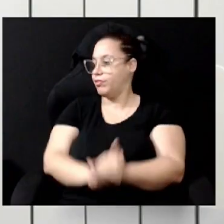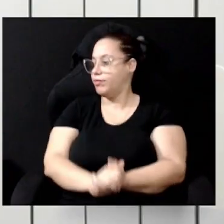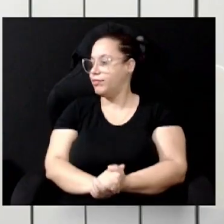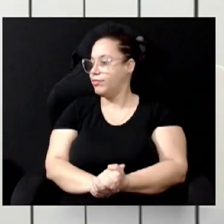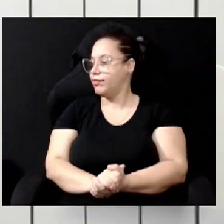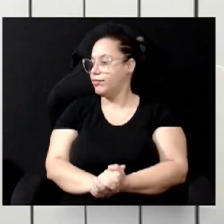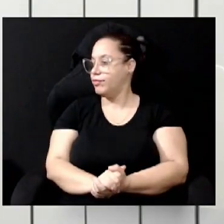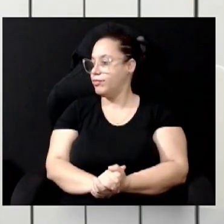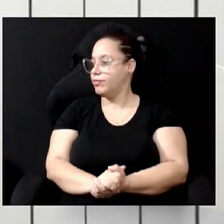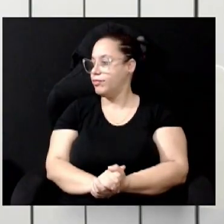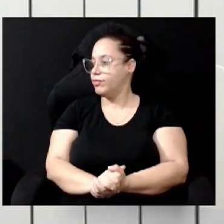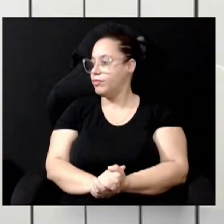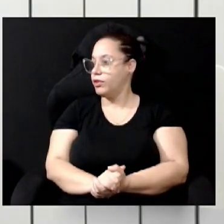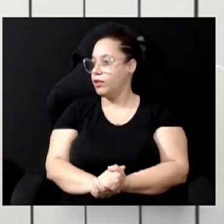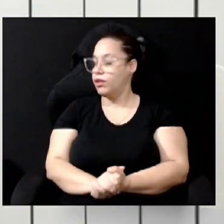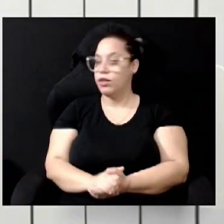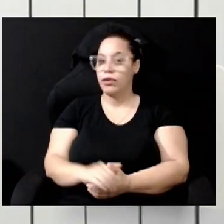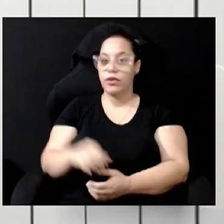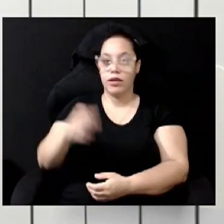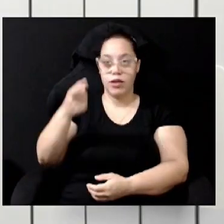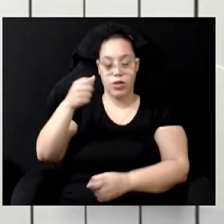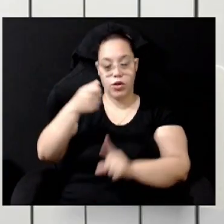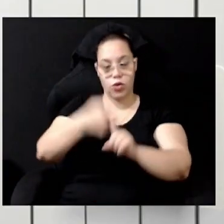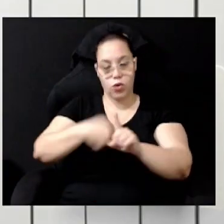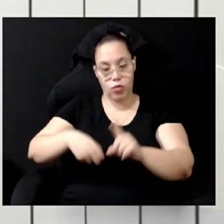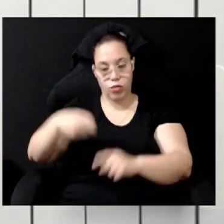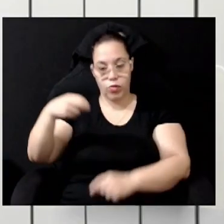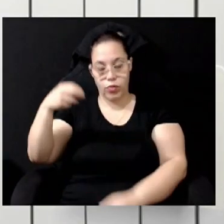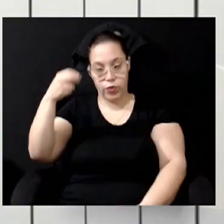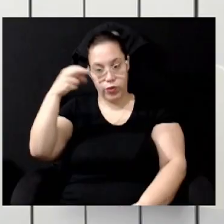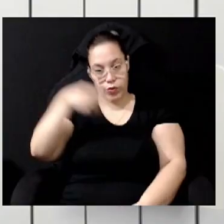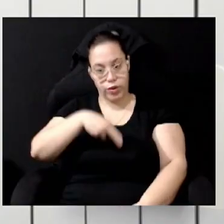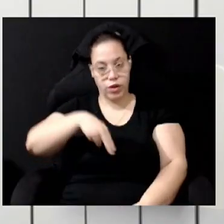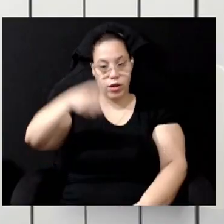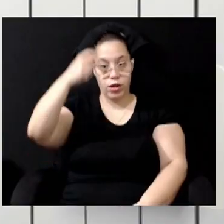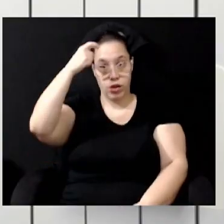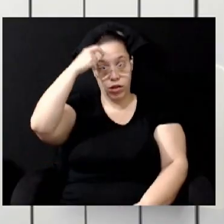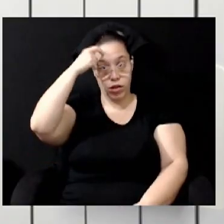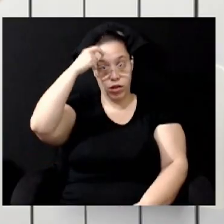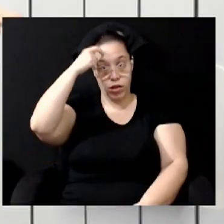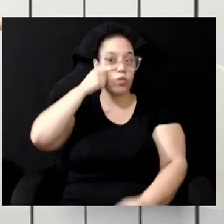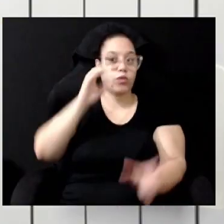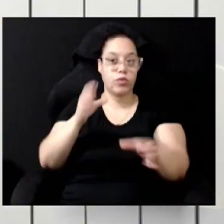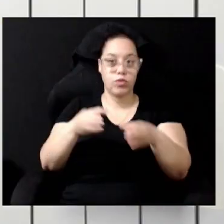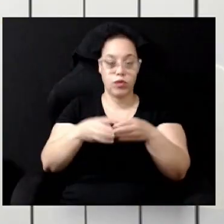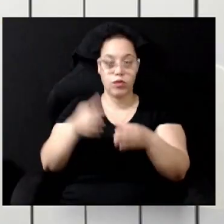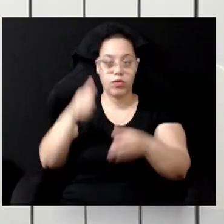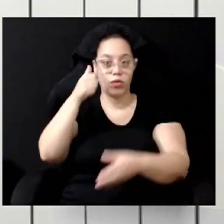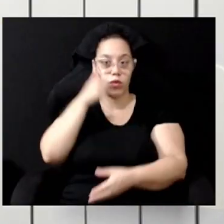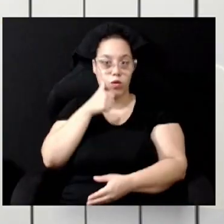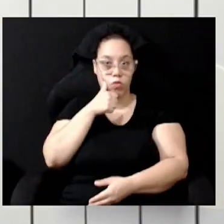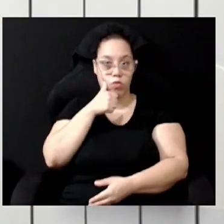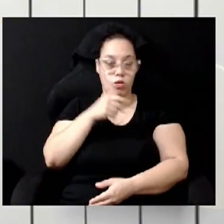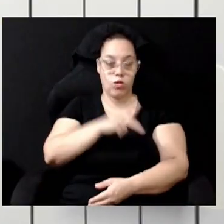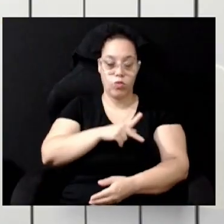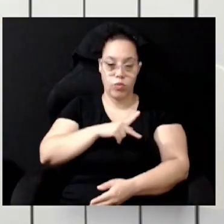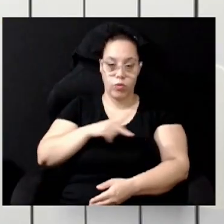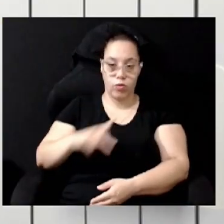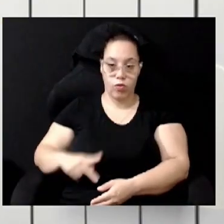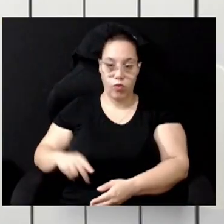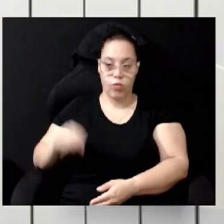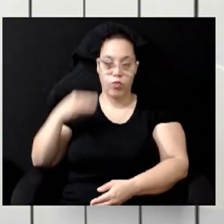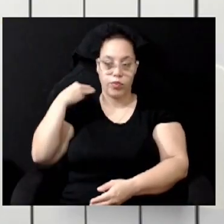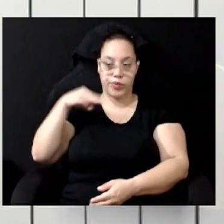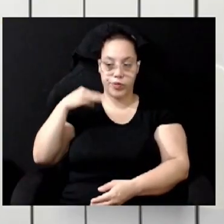No mês da consciência negra, aqui no Legislativo, a Comissão Permanente da Mulher, presidida pela vereadora Mariana Conte,